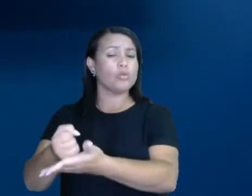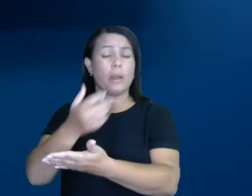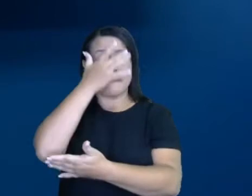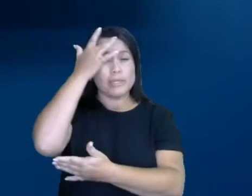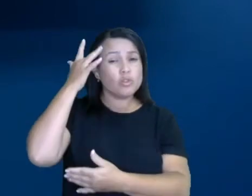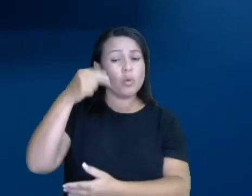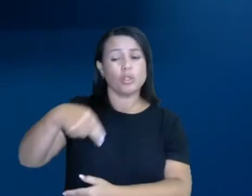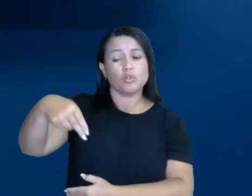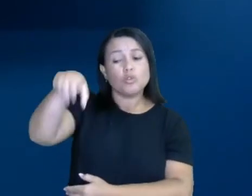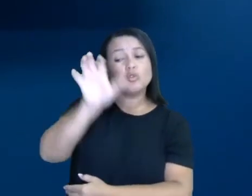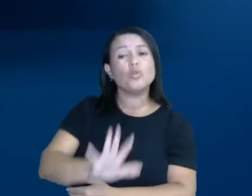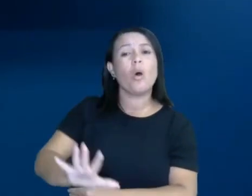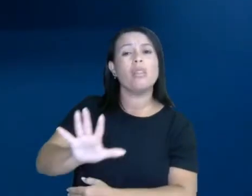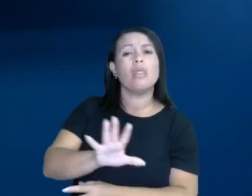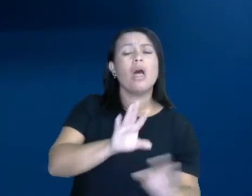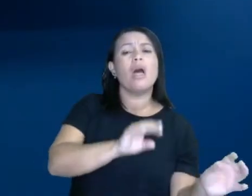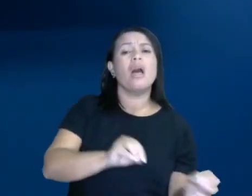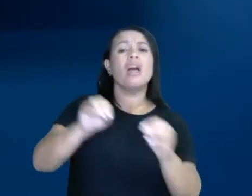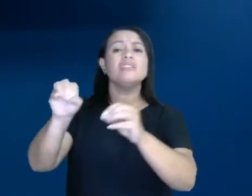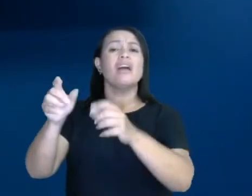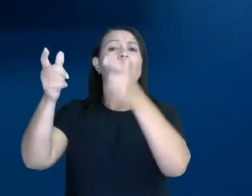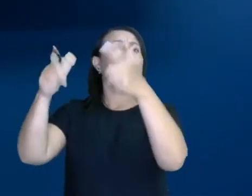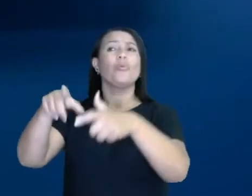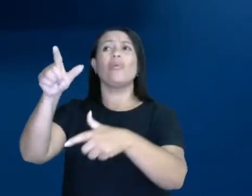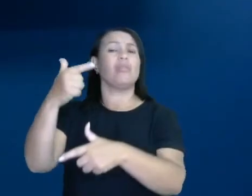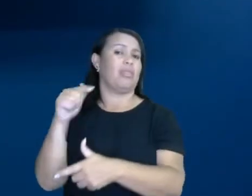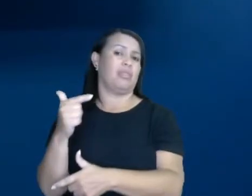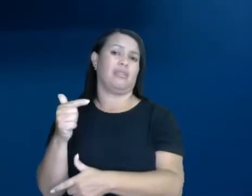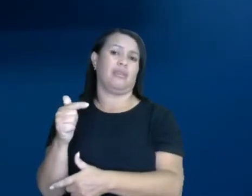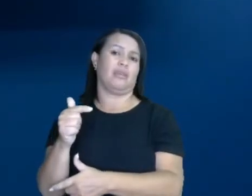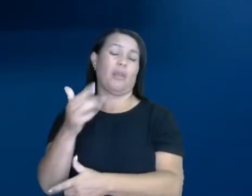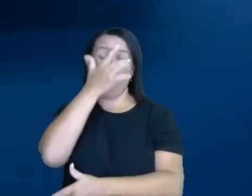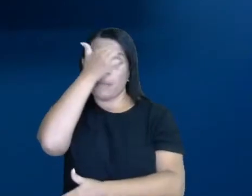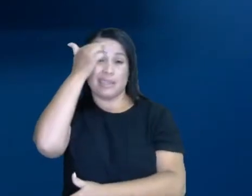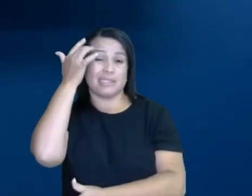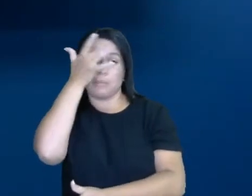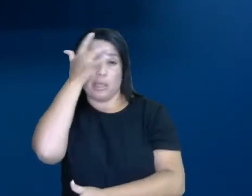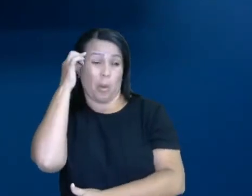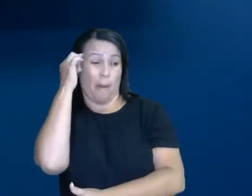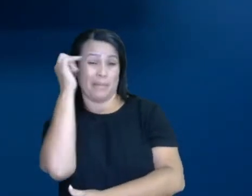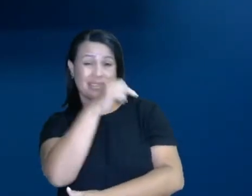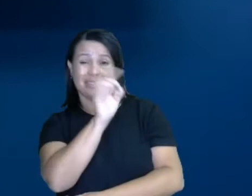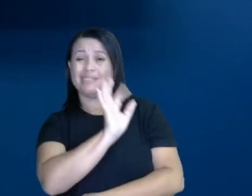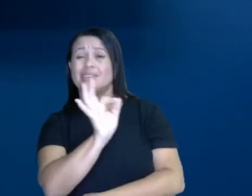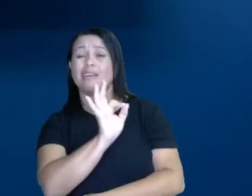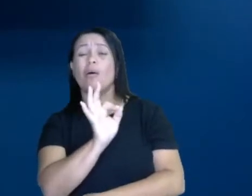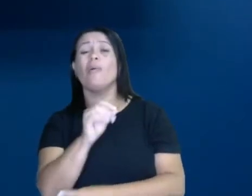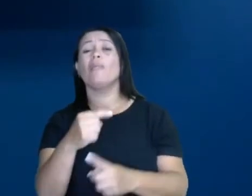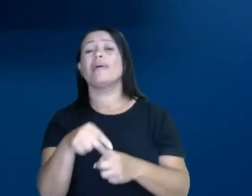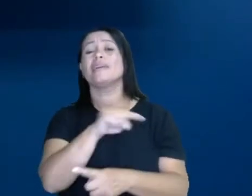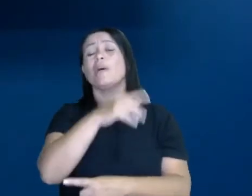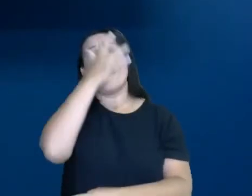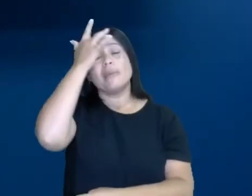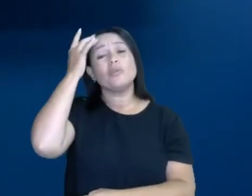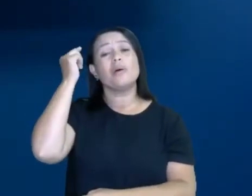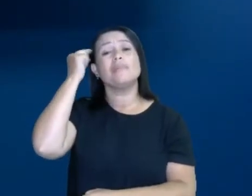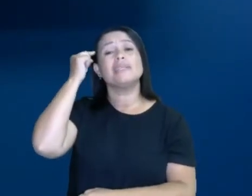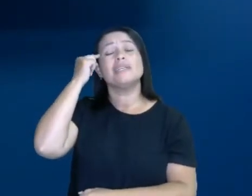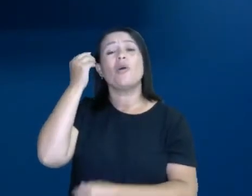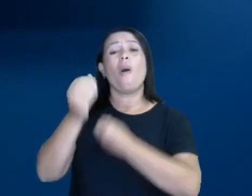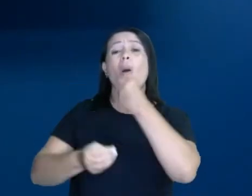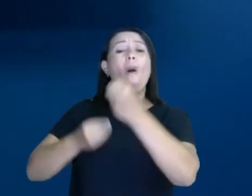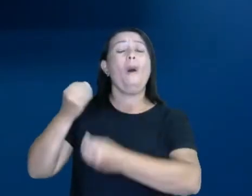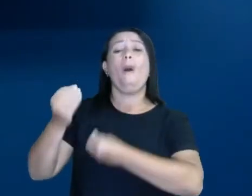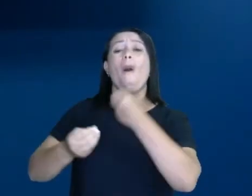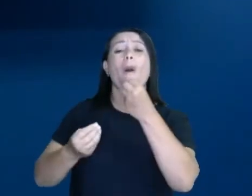Nordeste principalmente, não tinham espaço, não pensaram nessas pessoas. E essas pessoas tiveram que ir criando as suas casas da